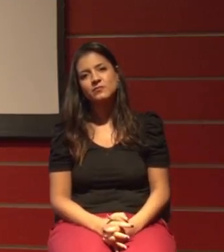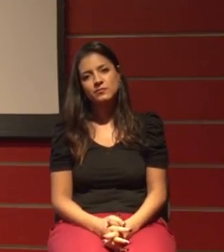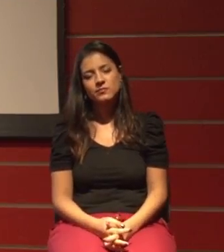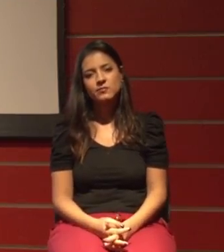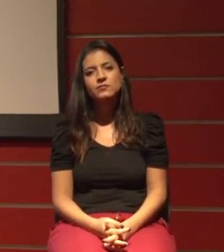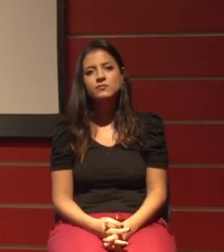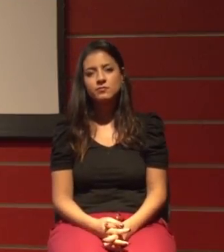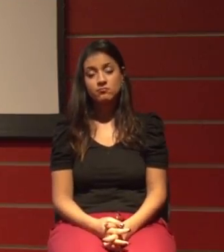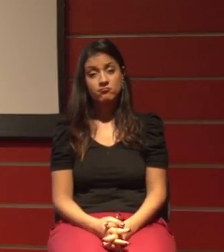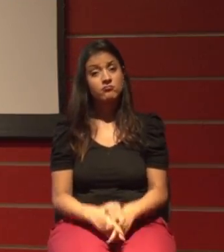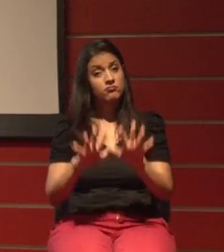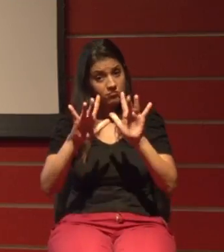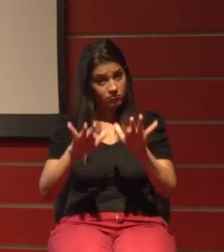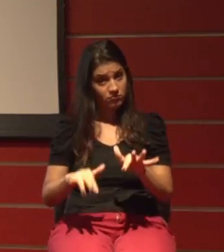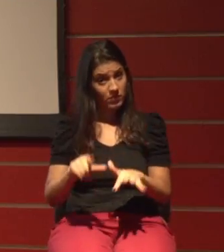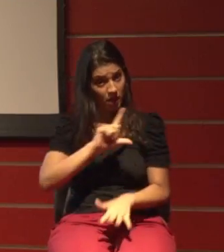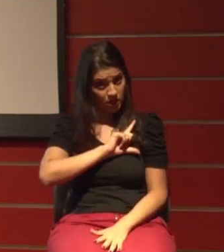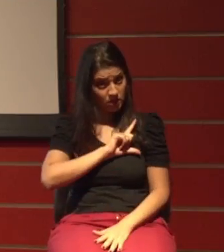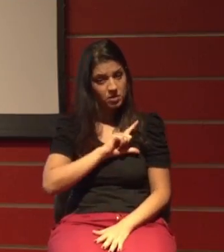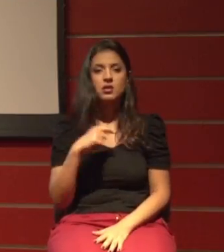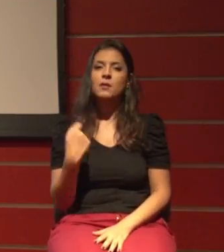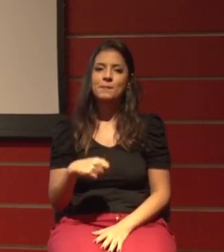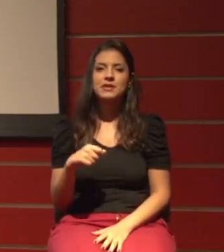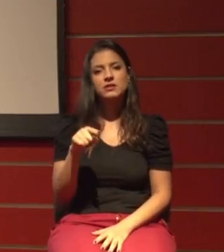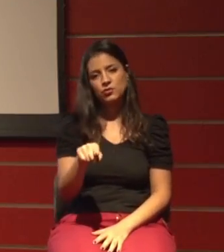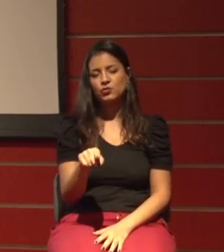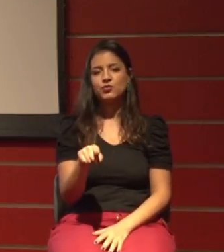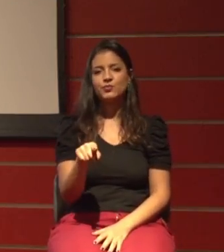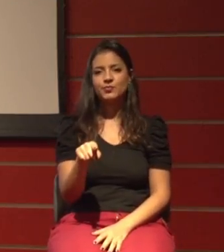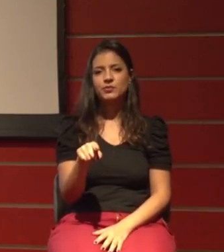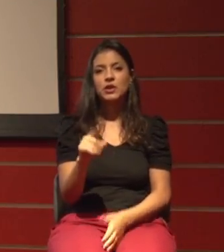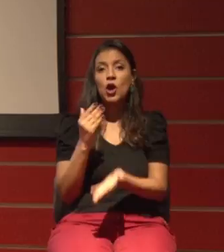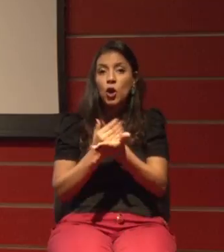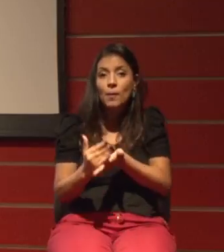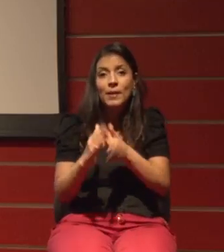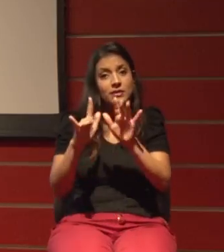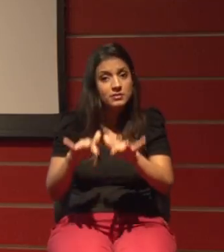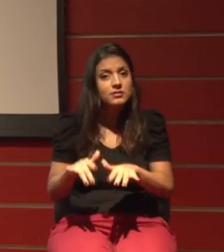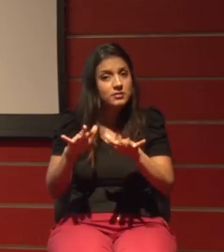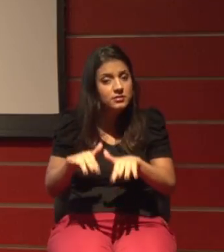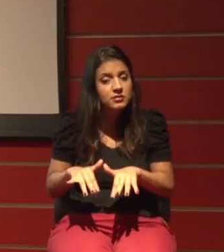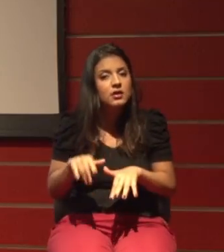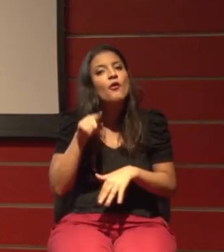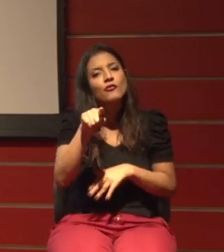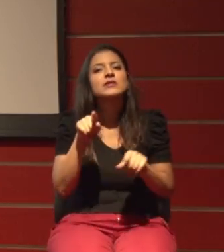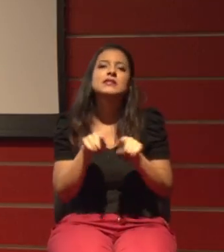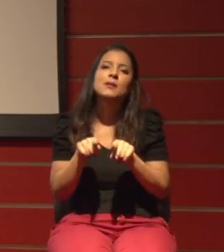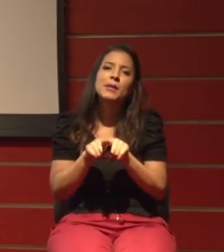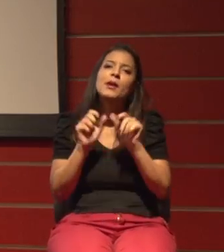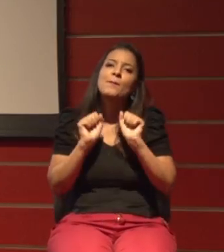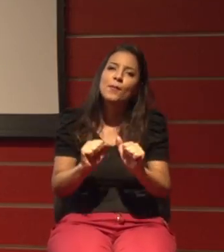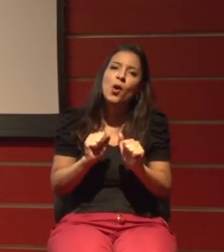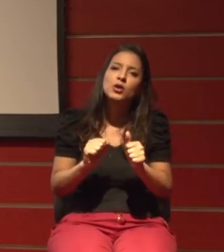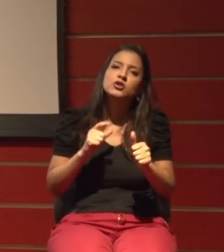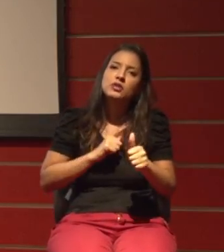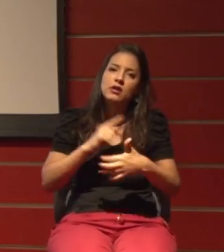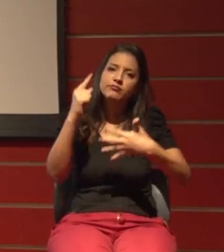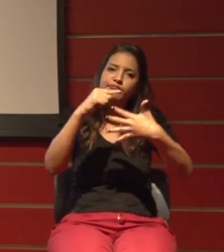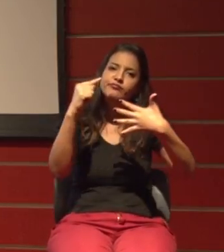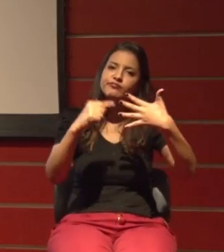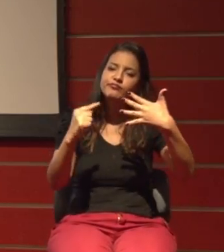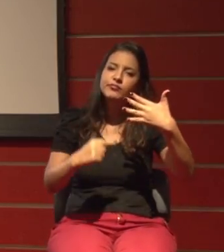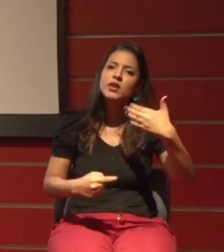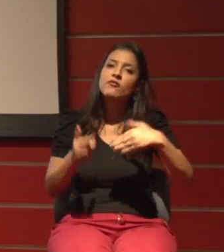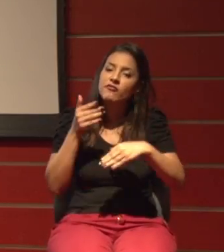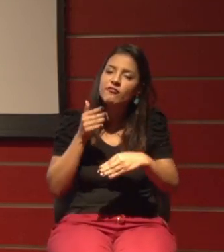escrever o ideal é que se tenha isso quando começa a escrever você também pode ter essas etapas que facilitam